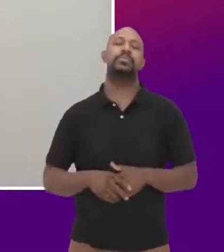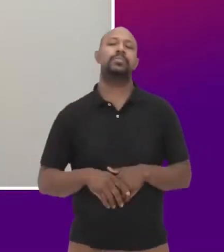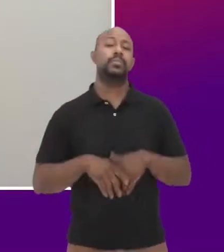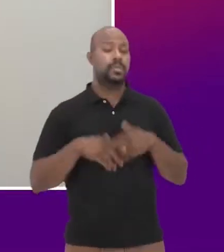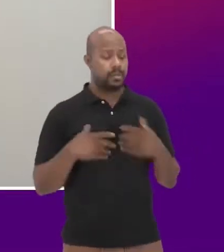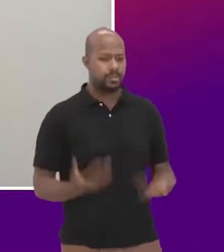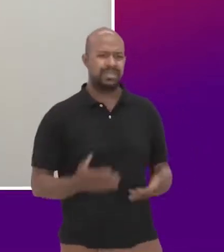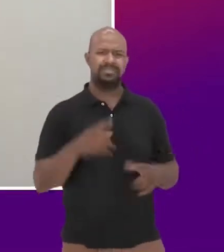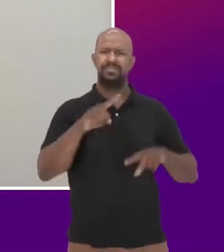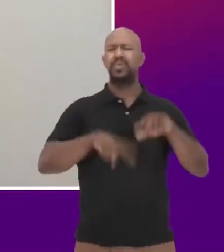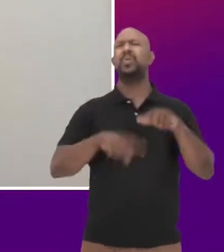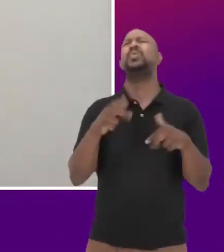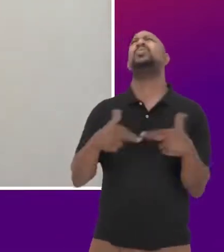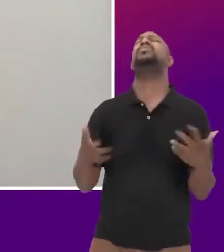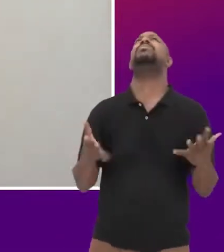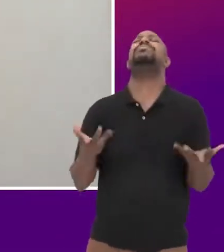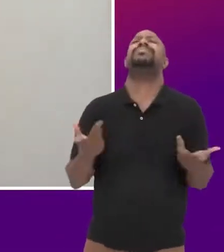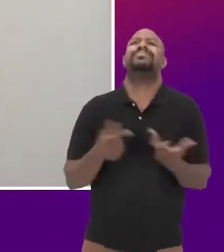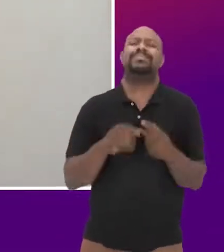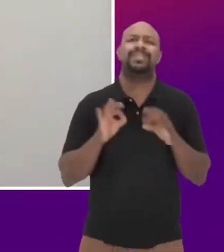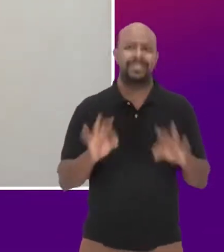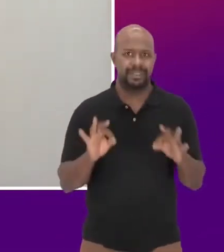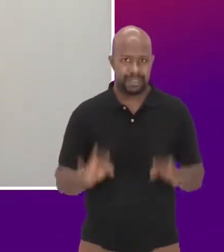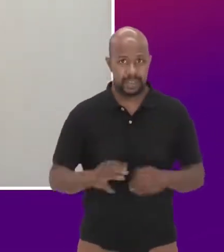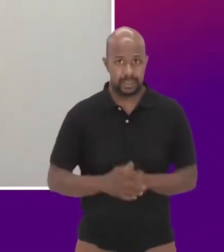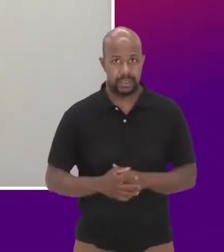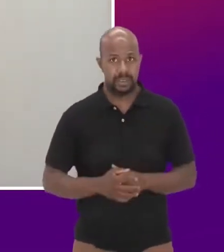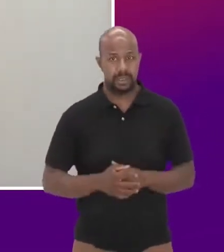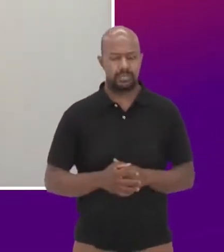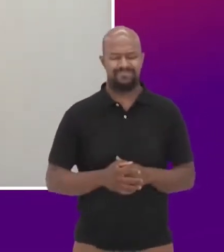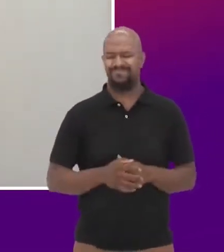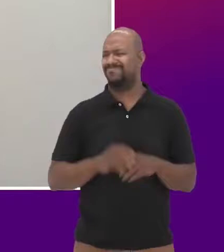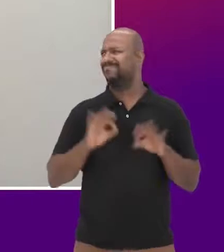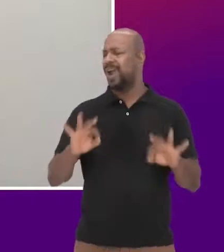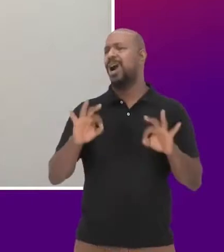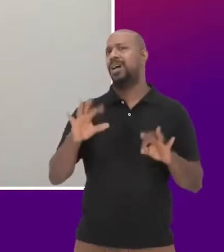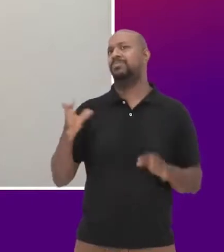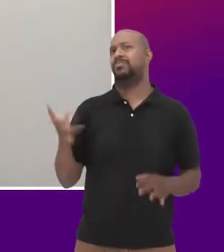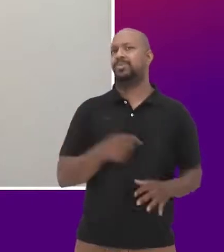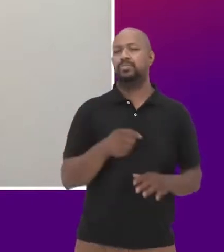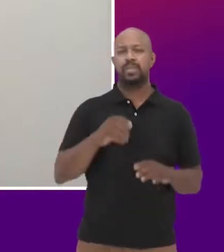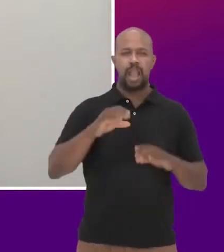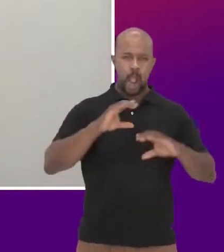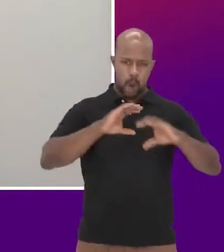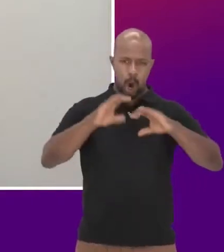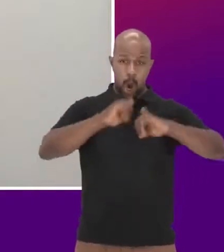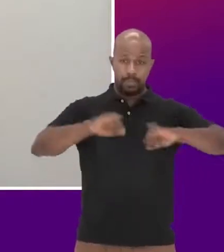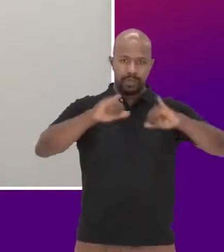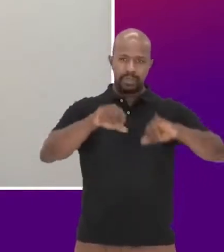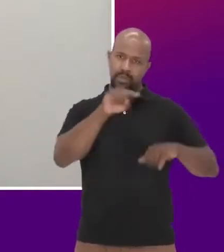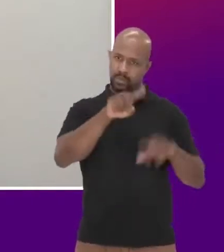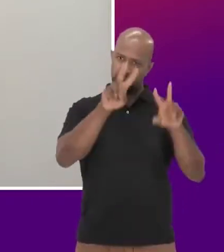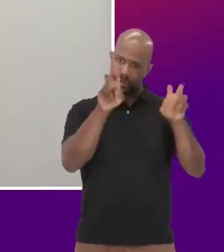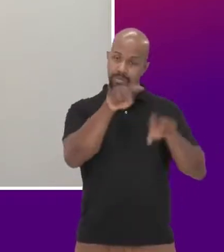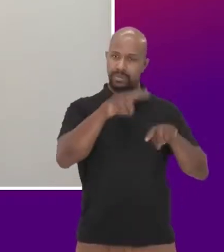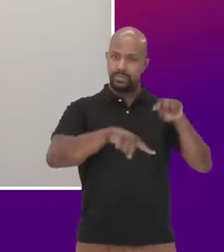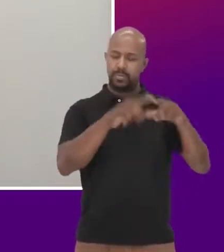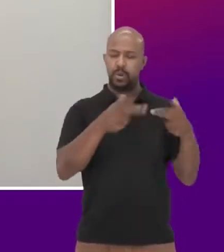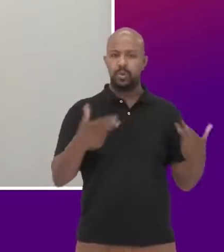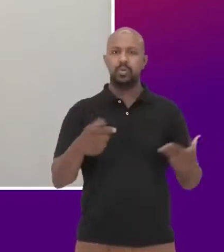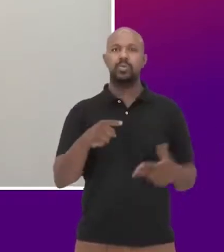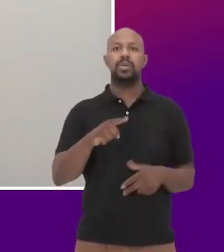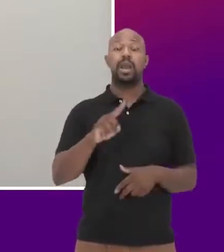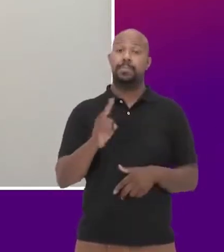um produto sensacional, fora de série. A comunicação desse produto,